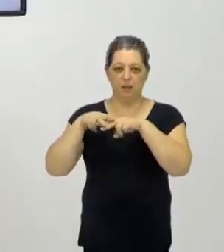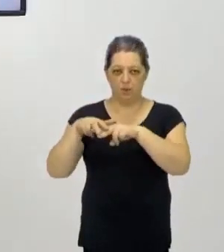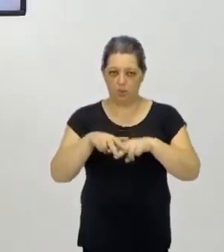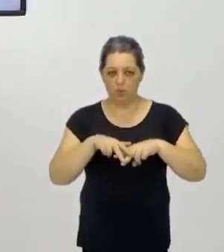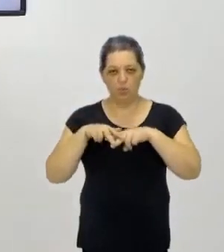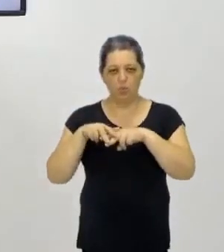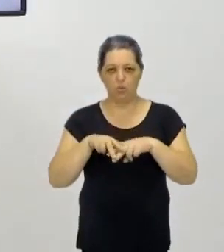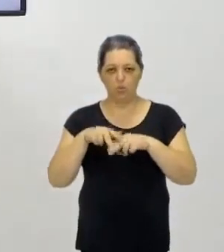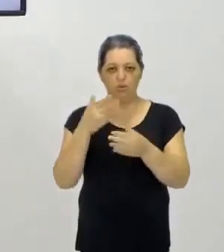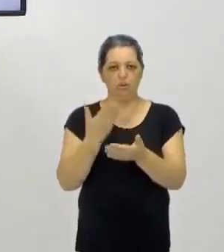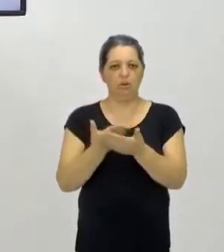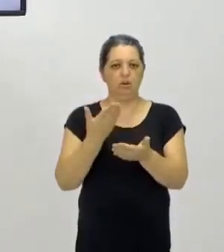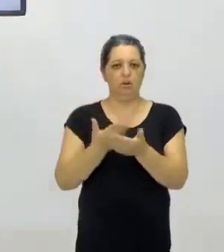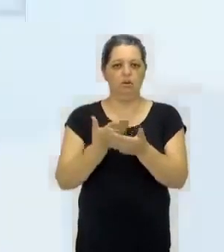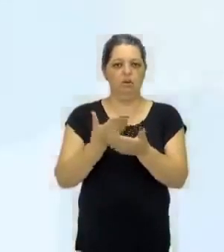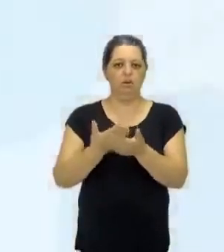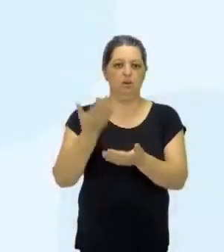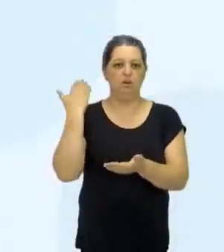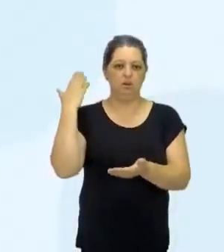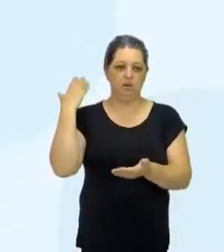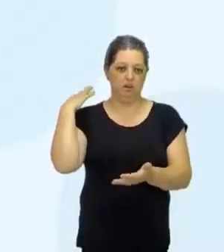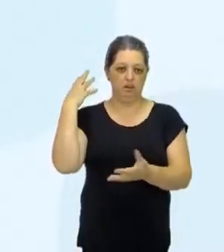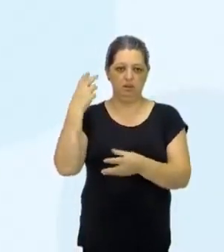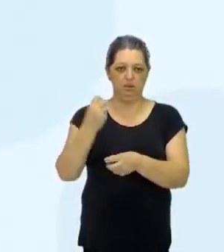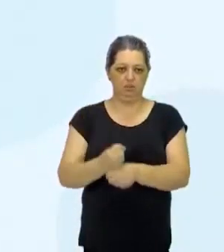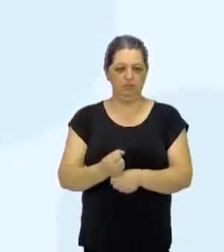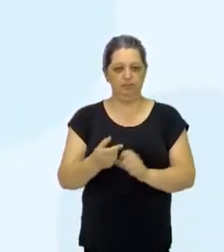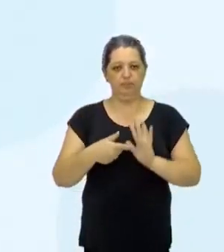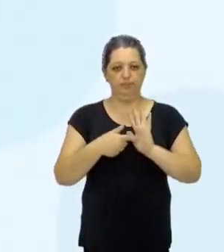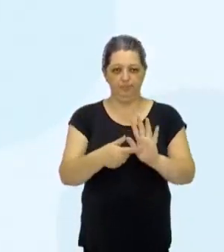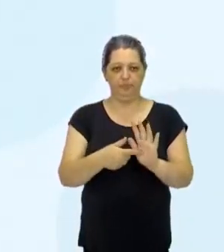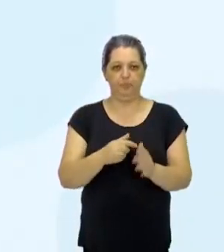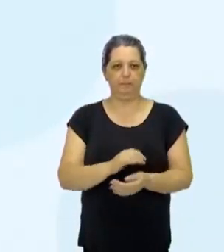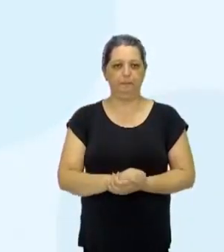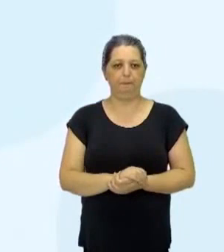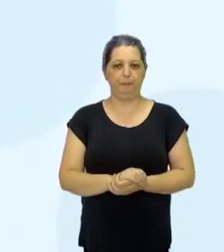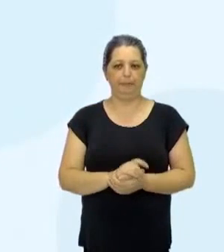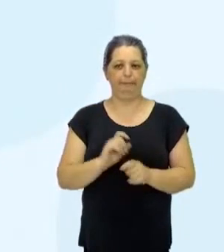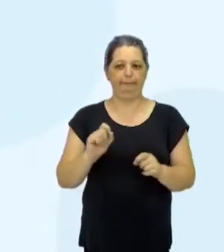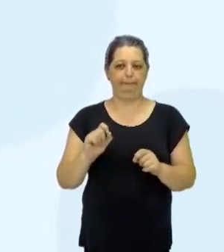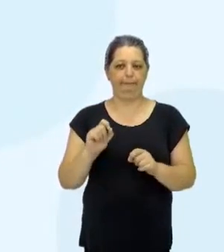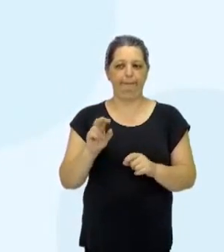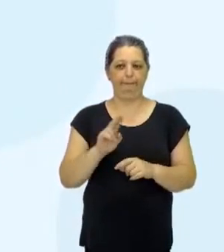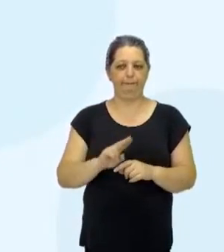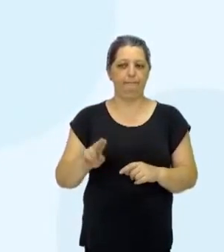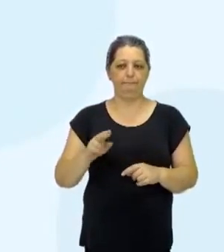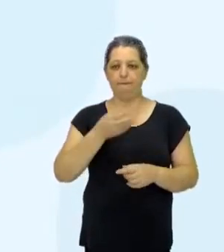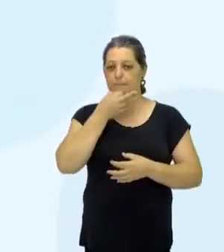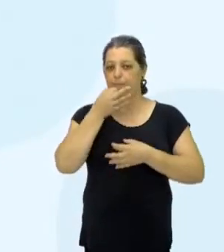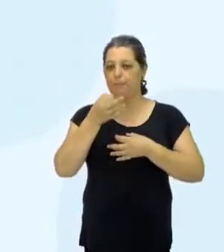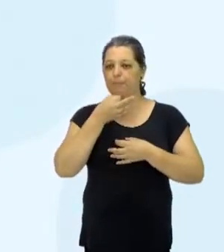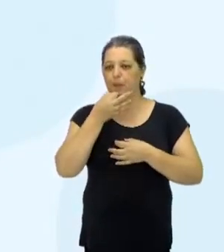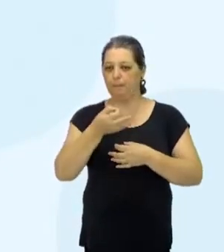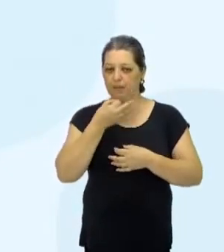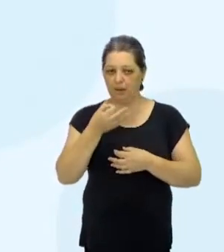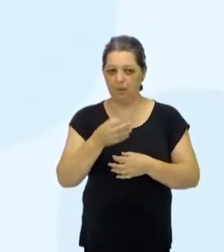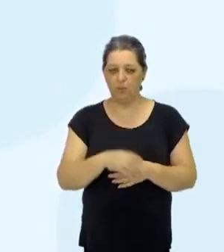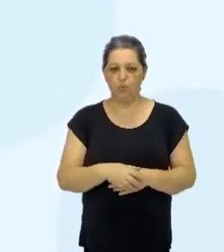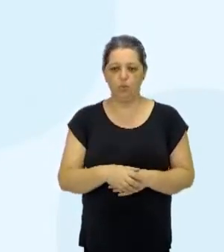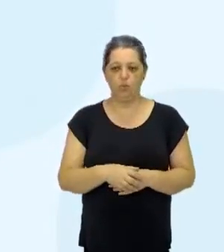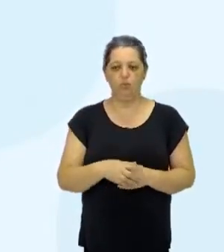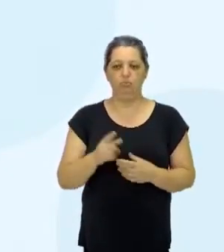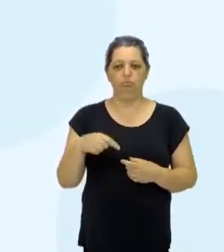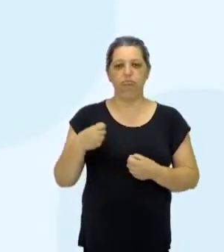que ocorreu na aula passada. So, Ro, help me, please. Ok. Last class we used arguments to express opinion. Na última aula,